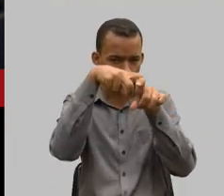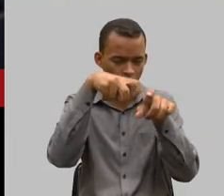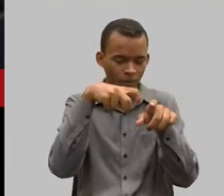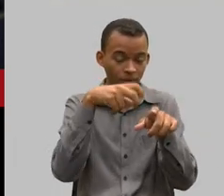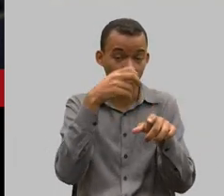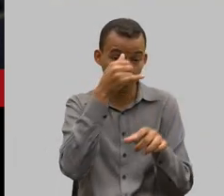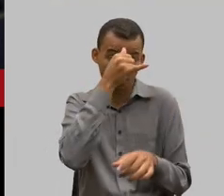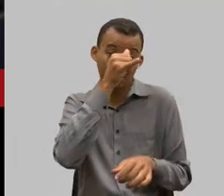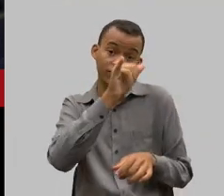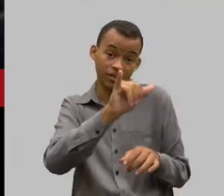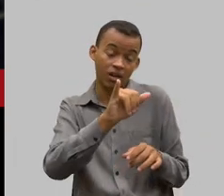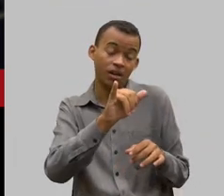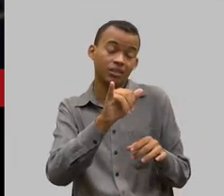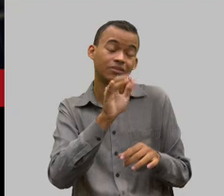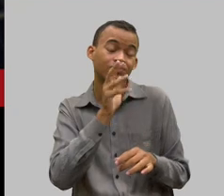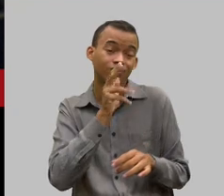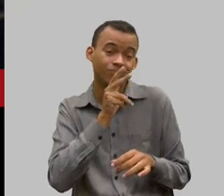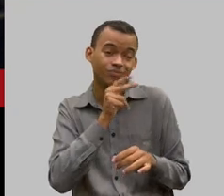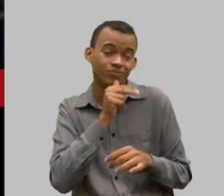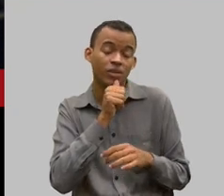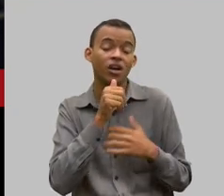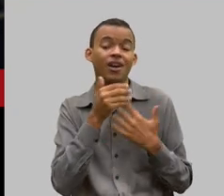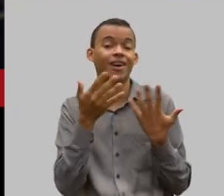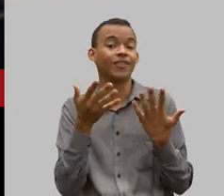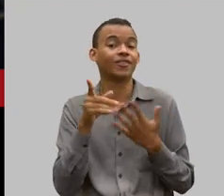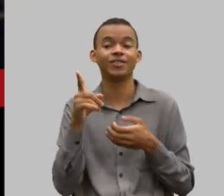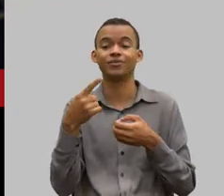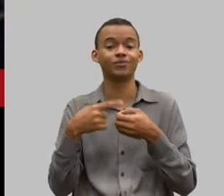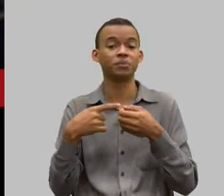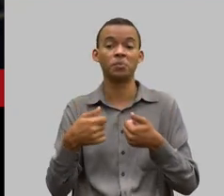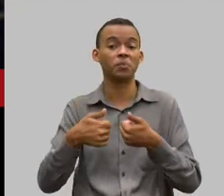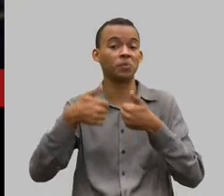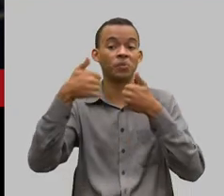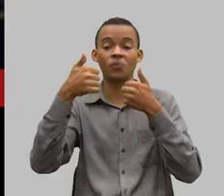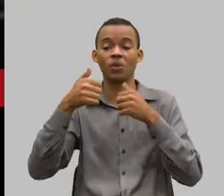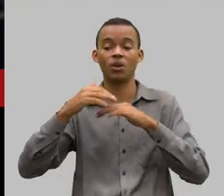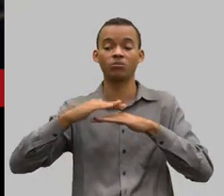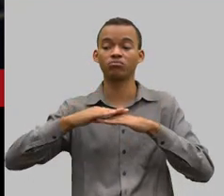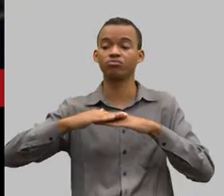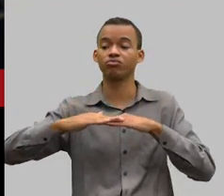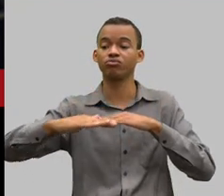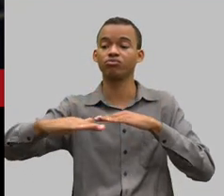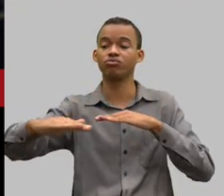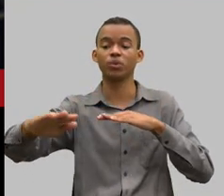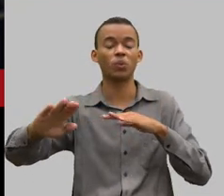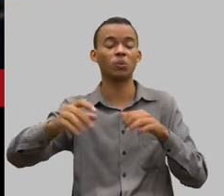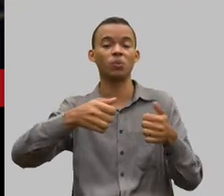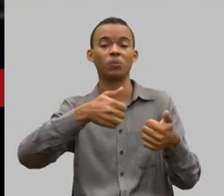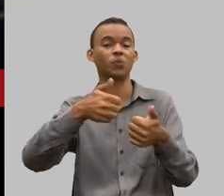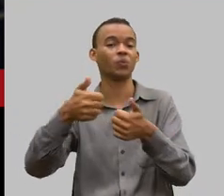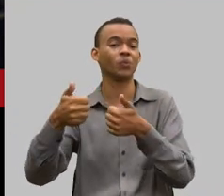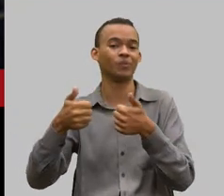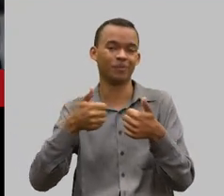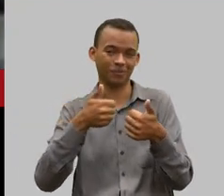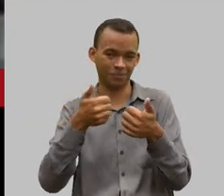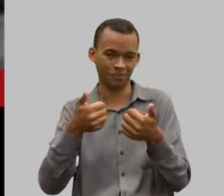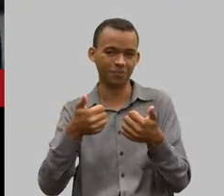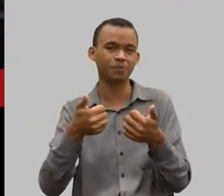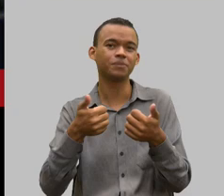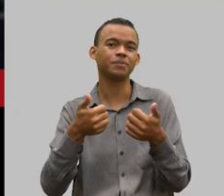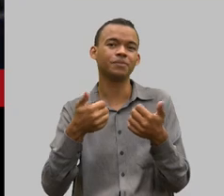região várias Avenidas ruas estão todas asfaltadas então esses números aí chega na ponta da